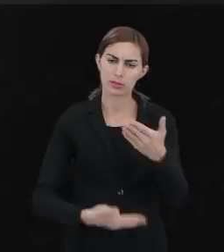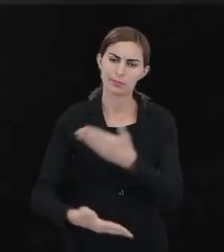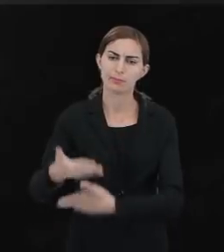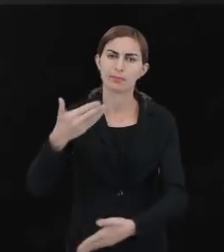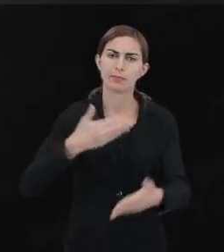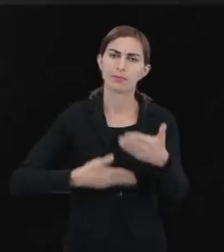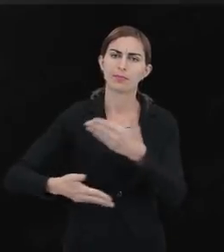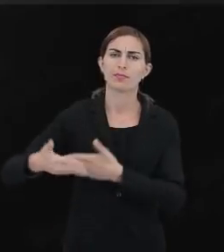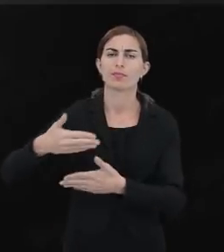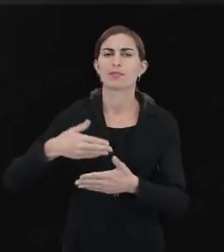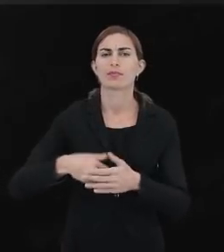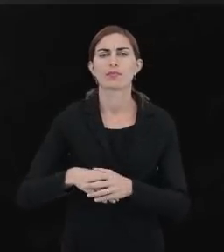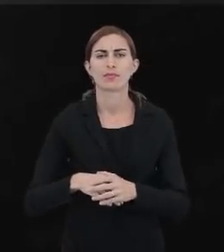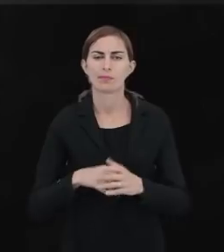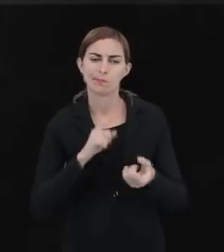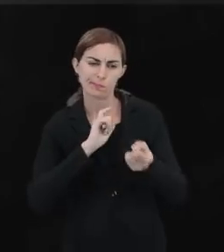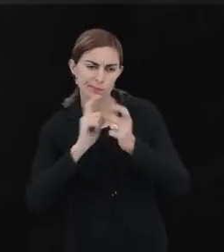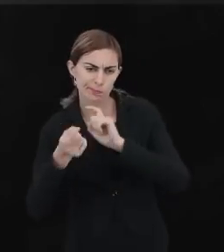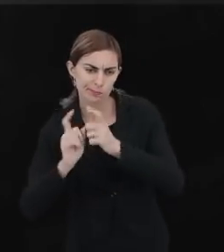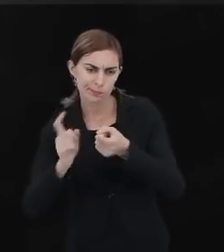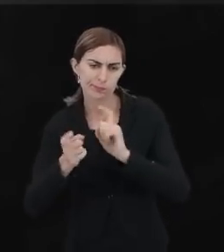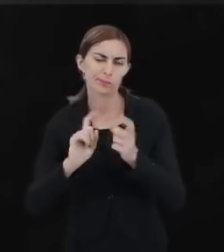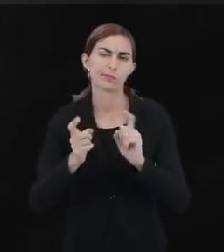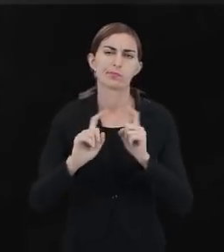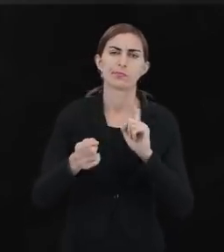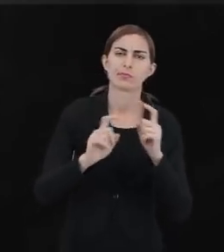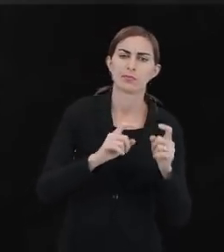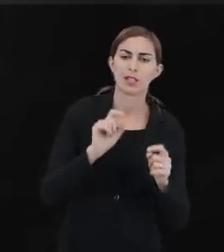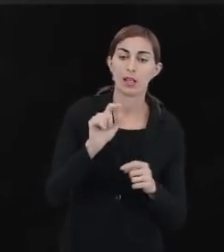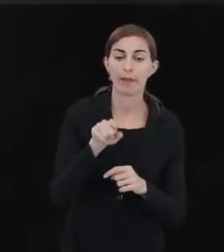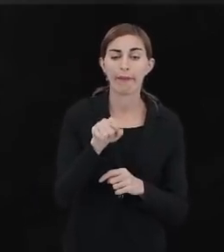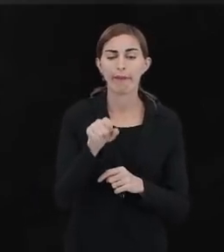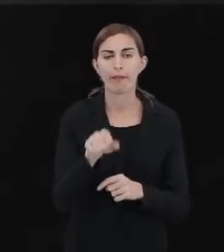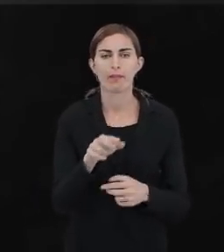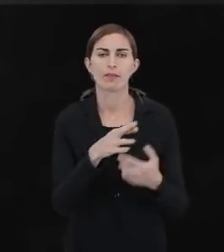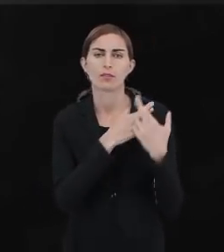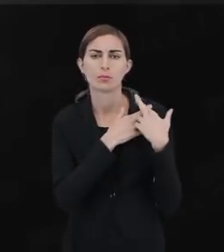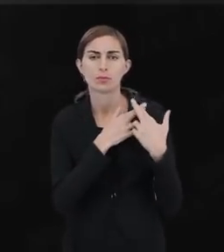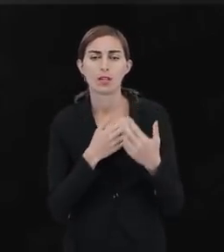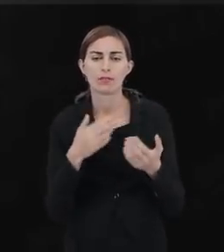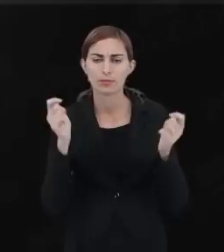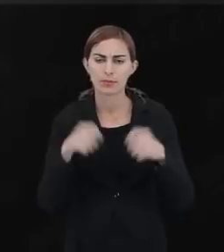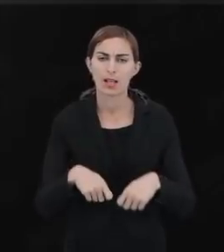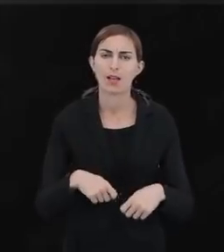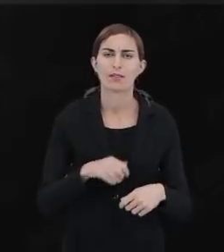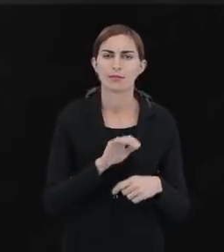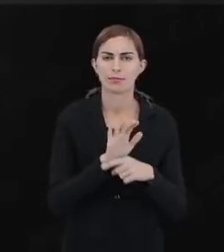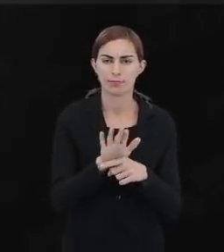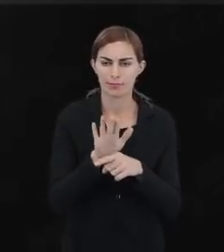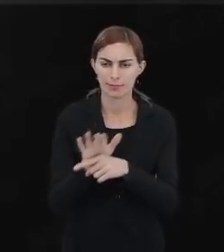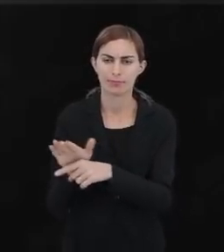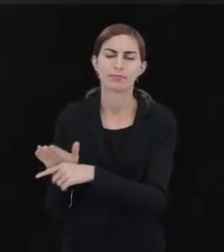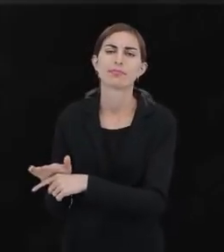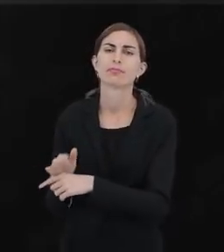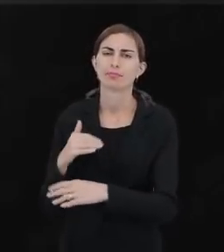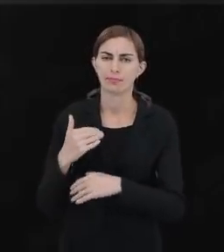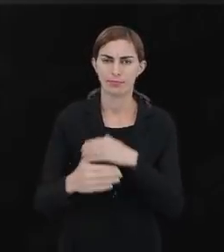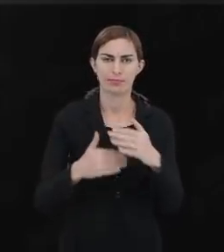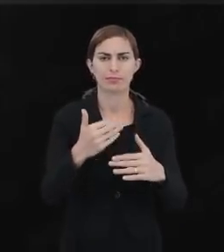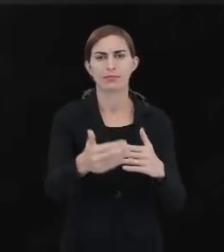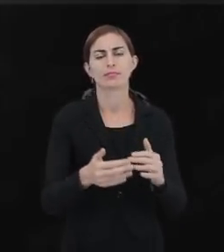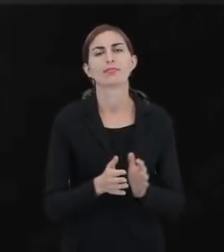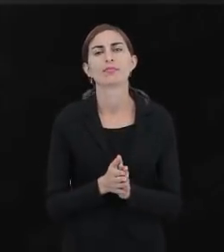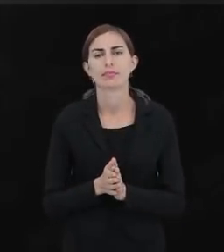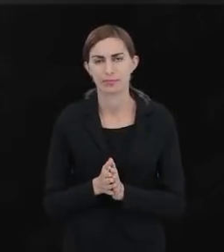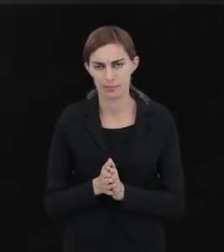mediador o grande articulador aquele que possibilita a tessitura entre